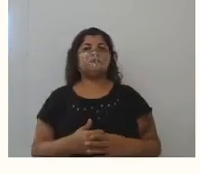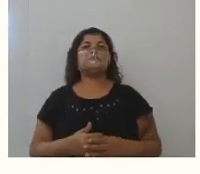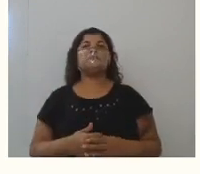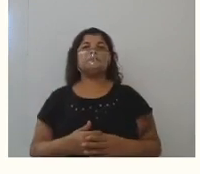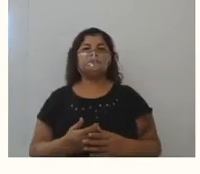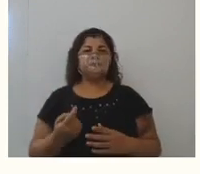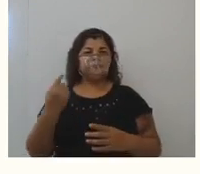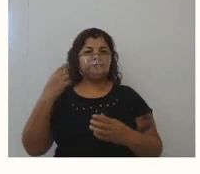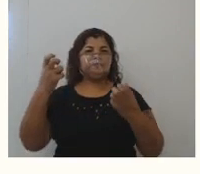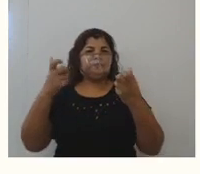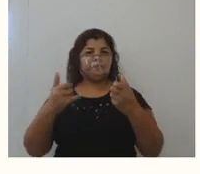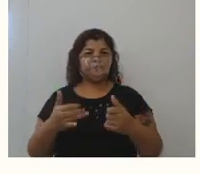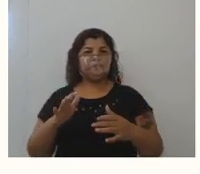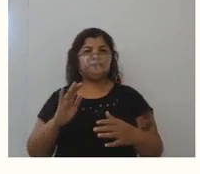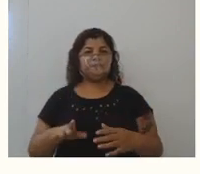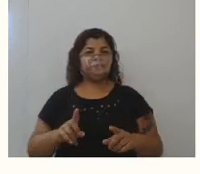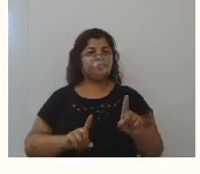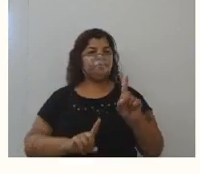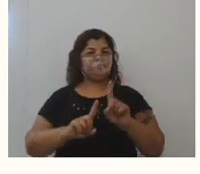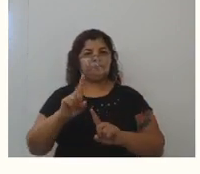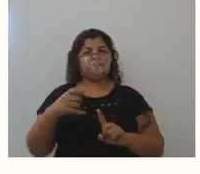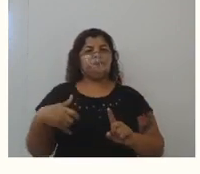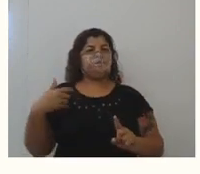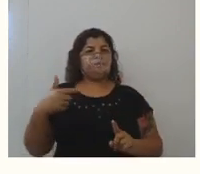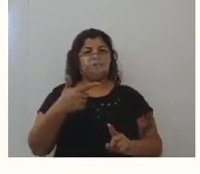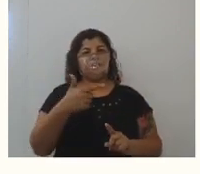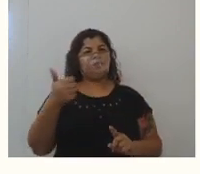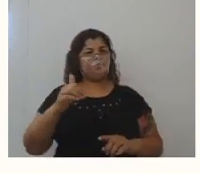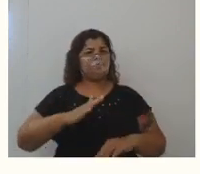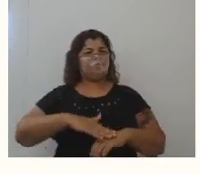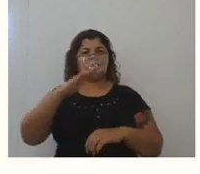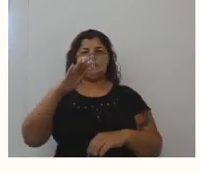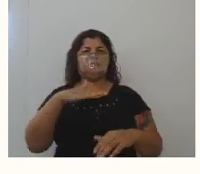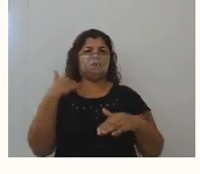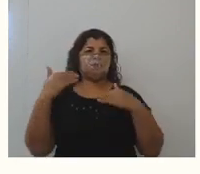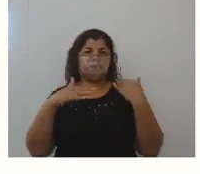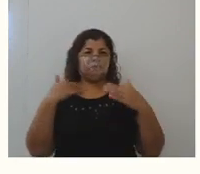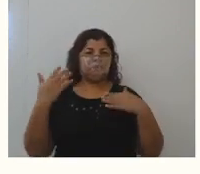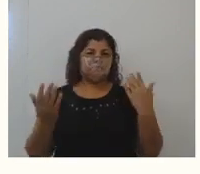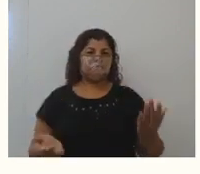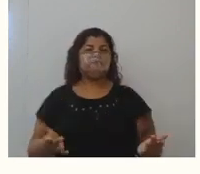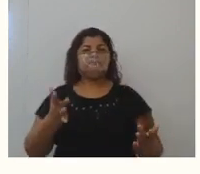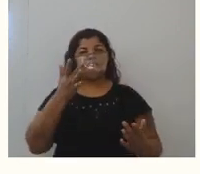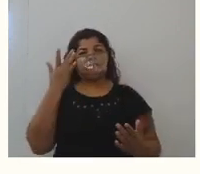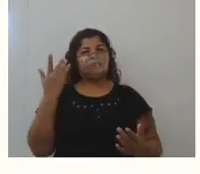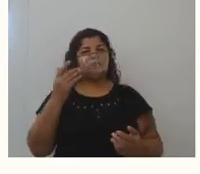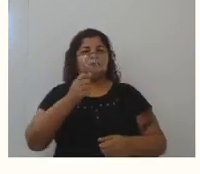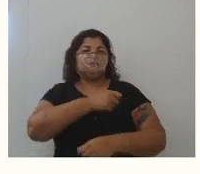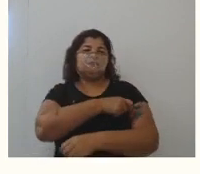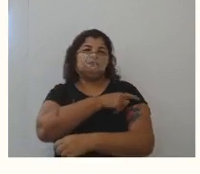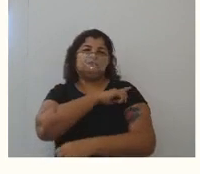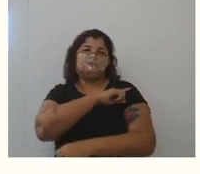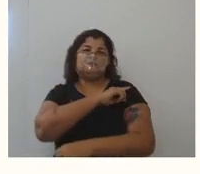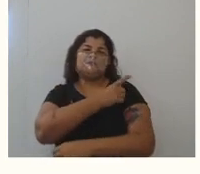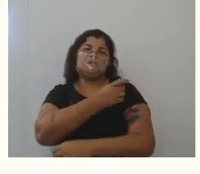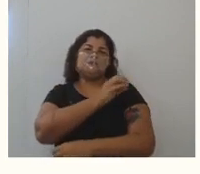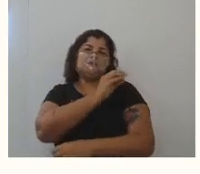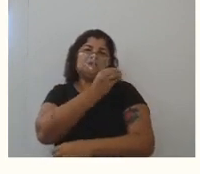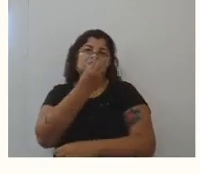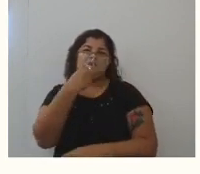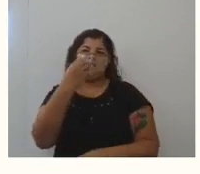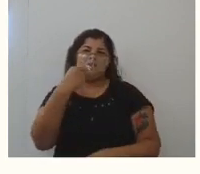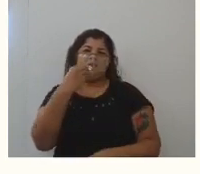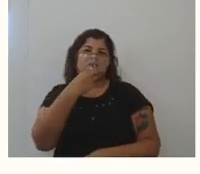né? O pico máximo de morte é 21 anos de idade. E a maior parte das vítimas tem baixa escolaridade, ou seja,